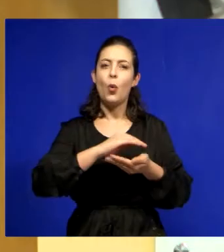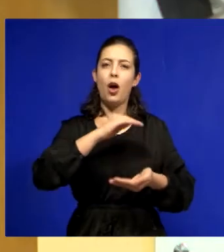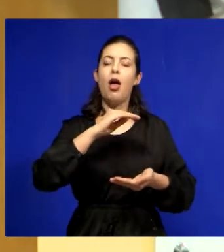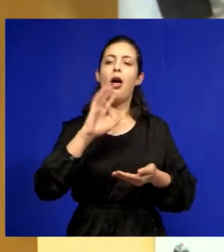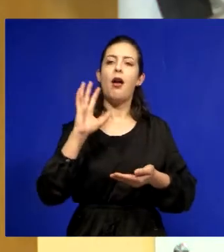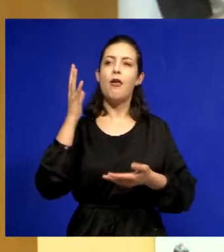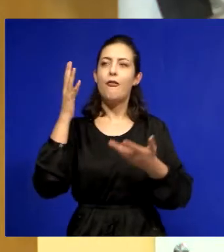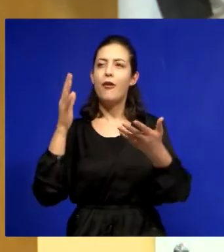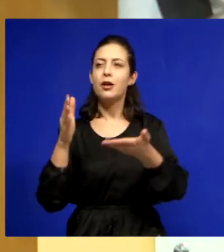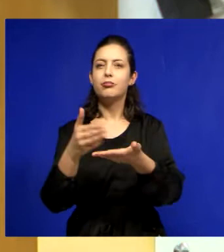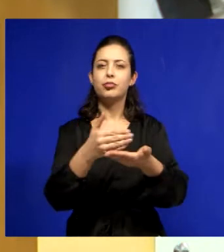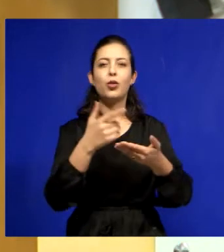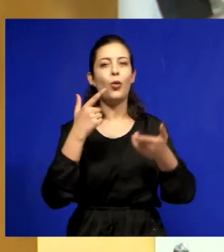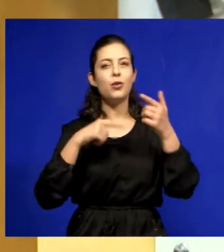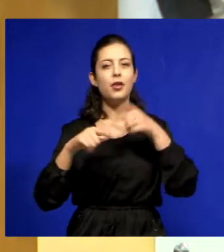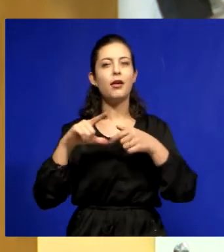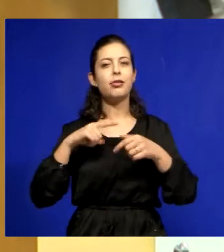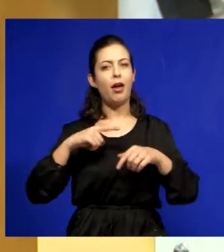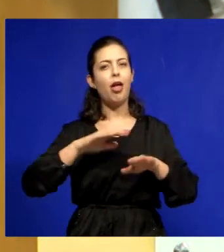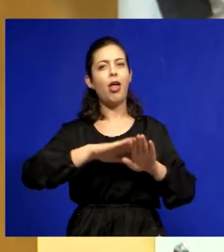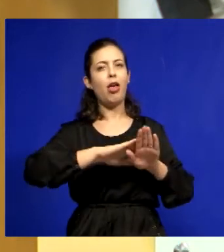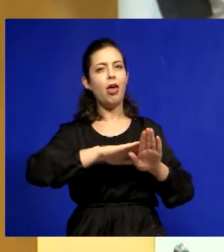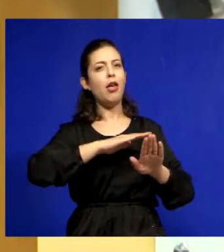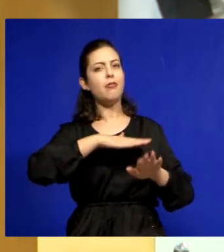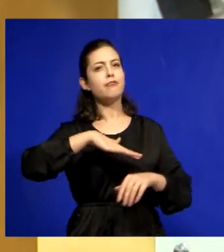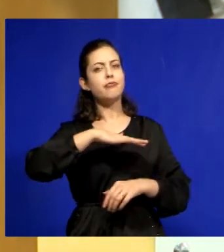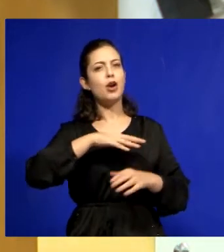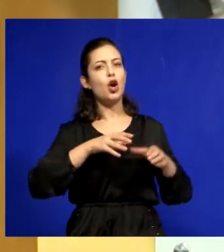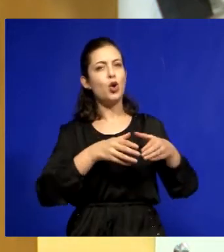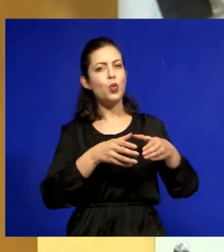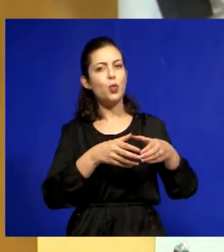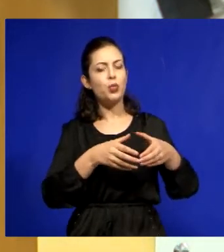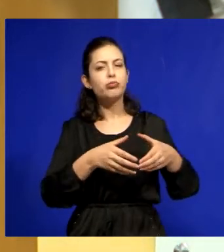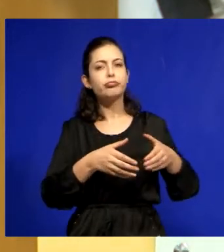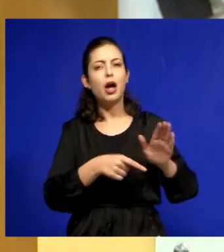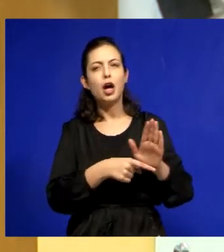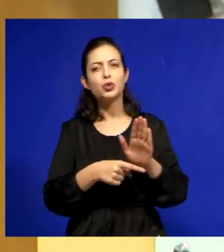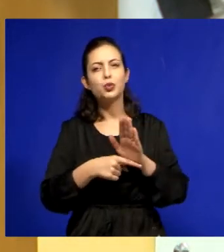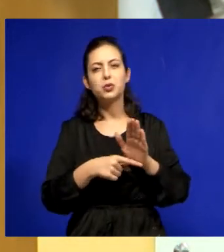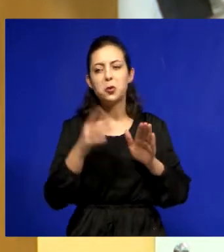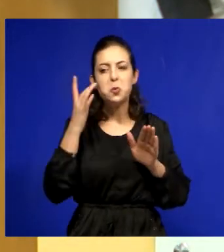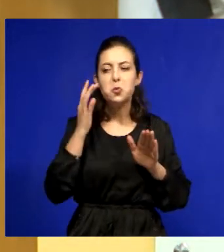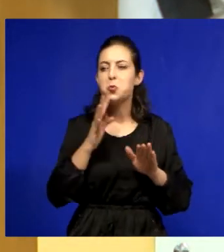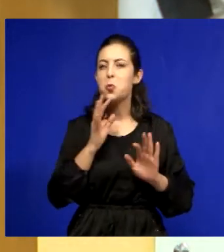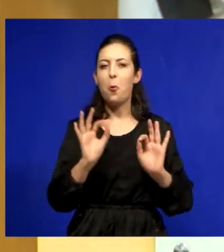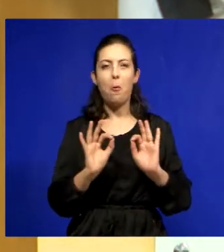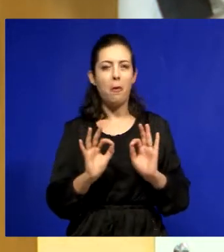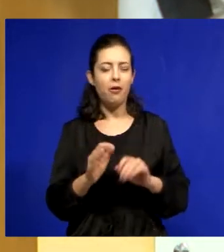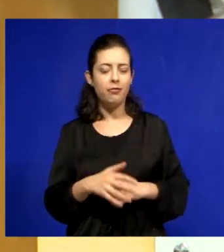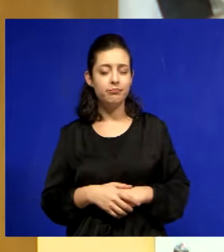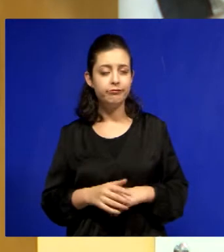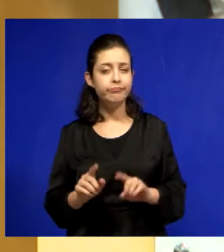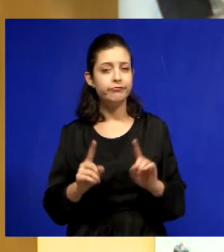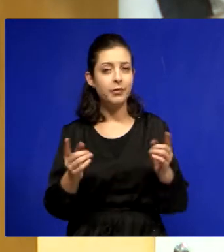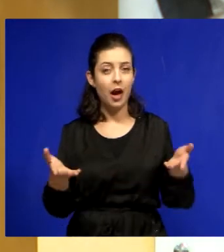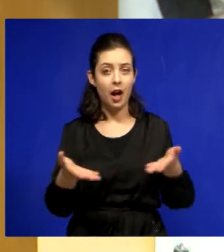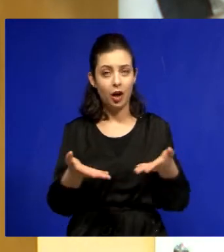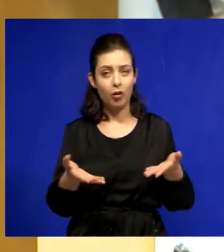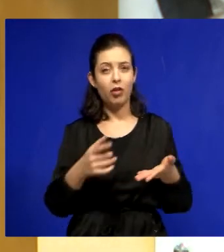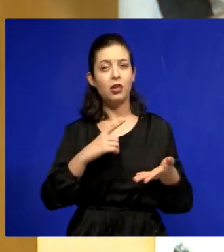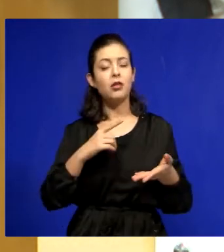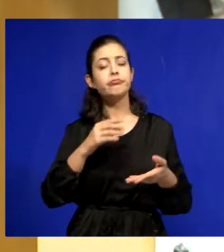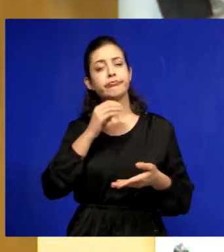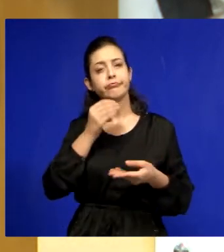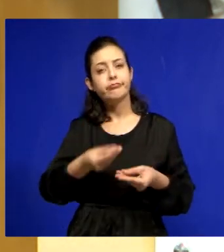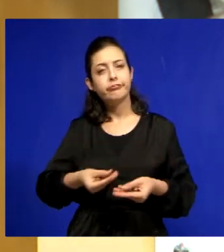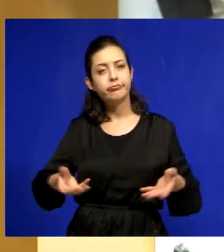muita gente por trás que ajuda e aí nem sabe quem são não é nem sabe quem são e agora nós vamos ter essa